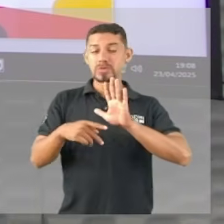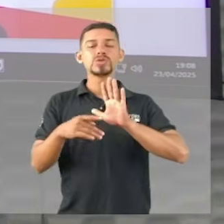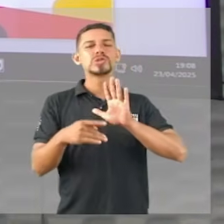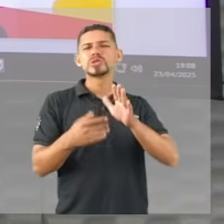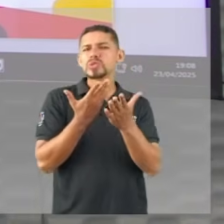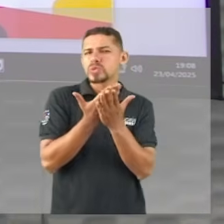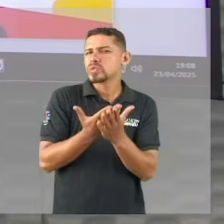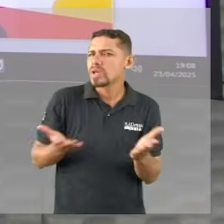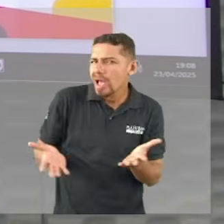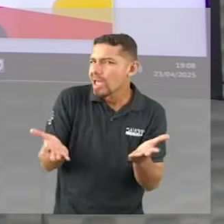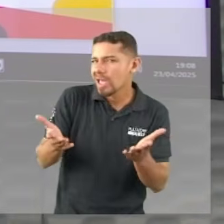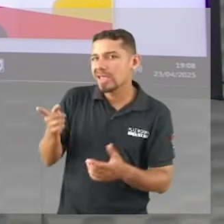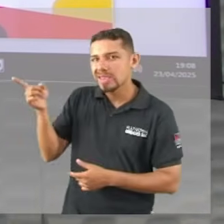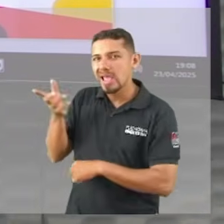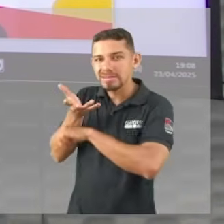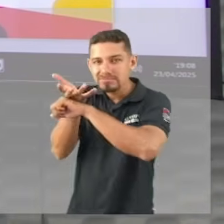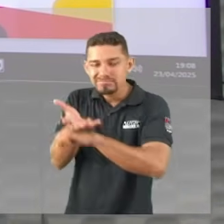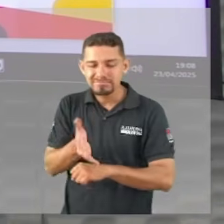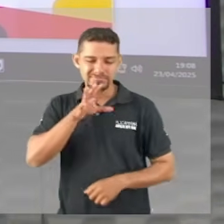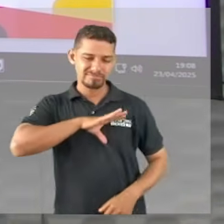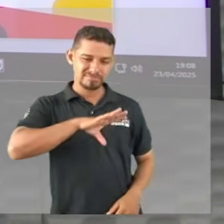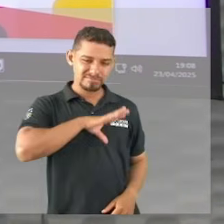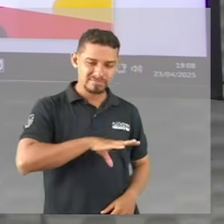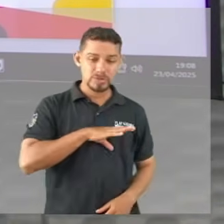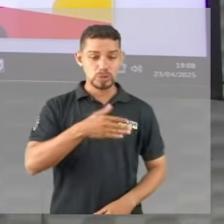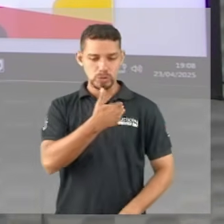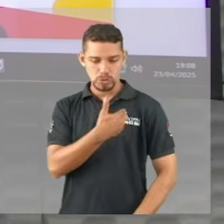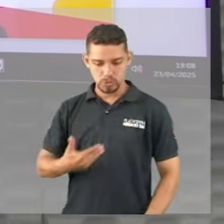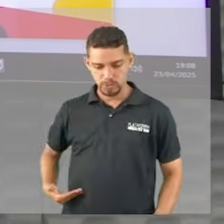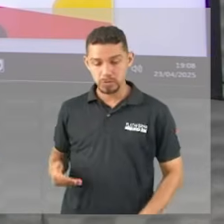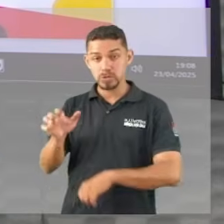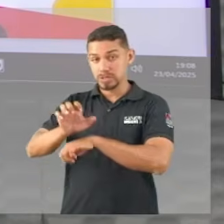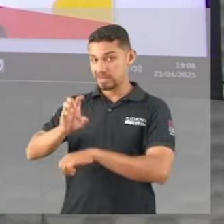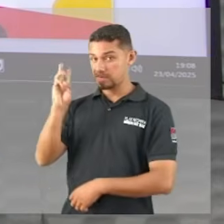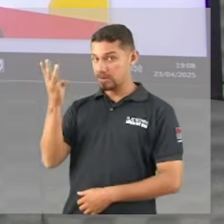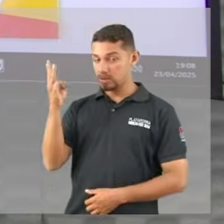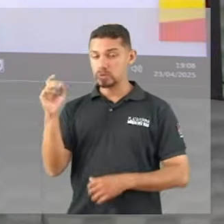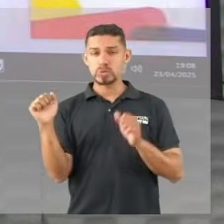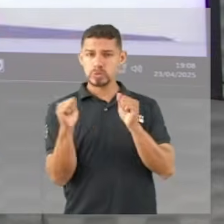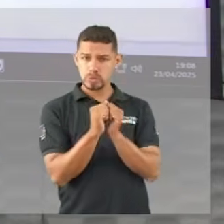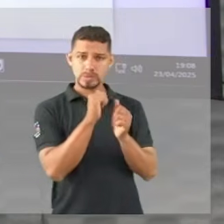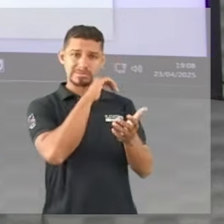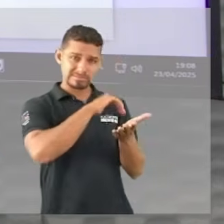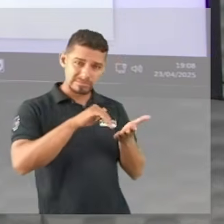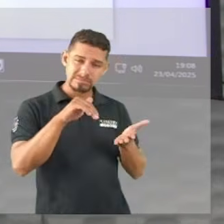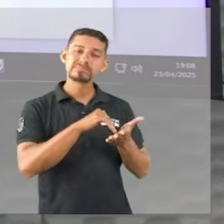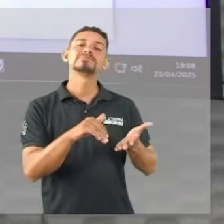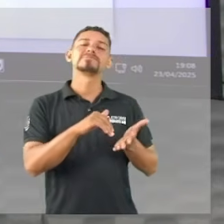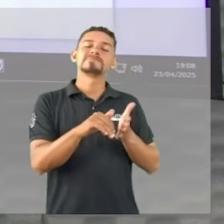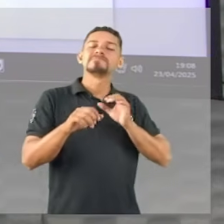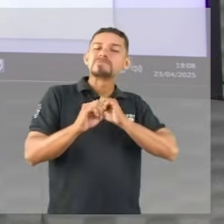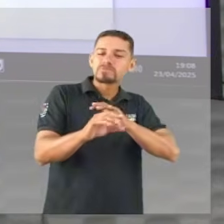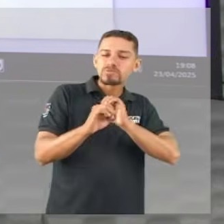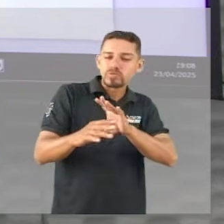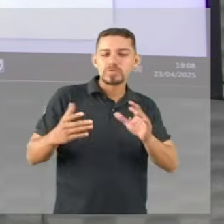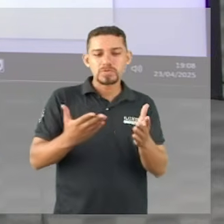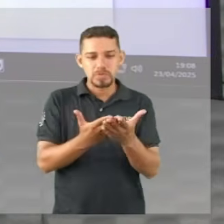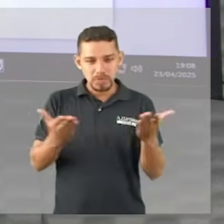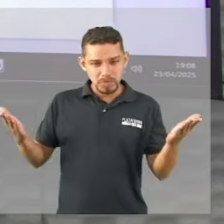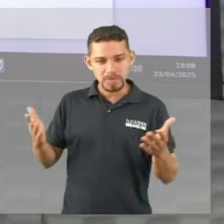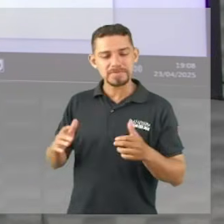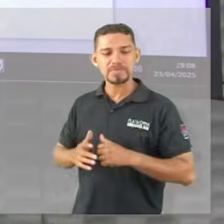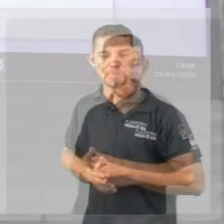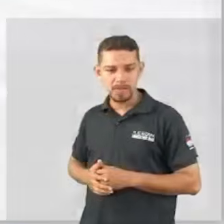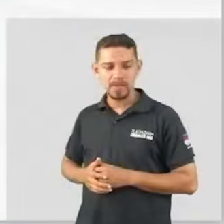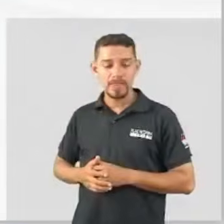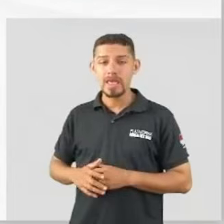Estado do Maranhão, junto com a Secretaria de Educação. Para a aula de hoje, a gente vai trabalhar mais alguns